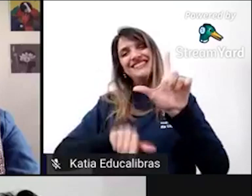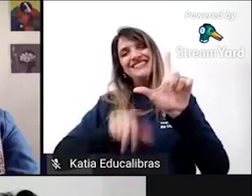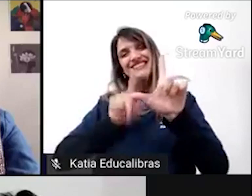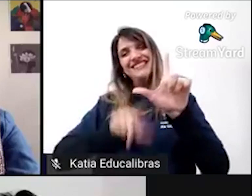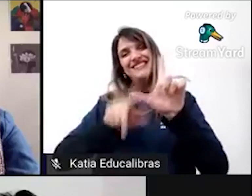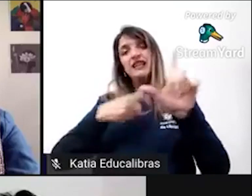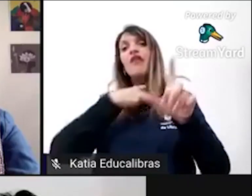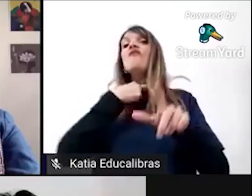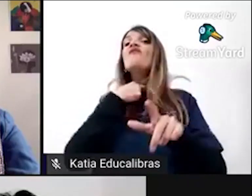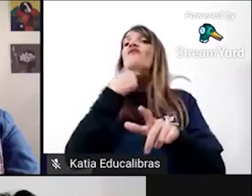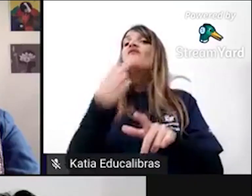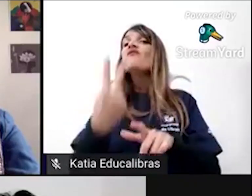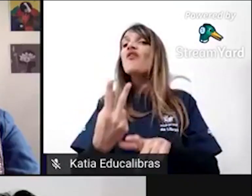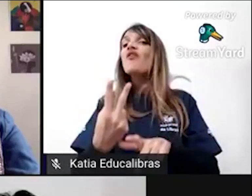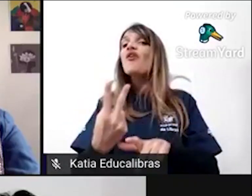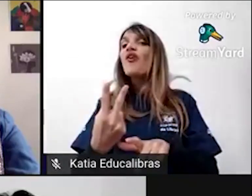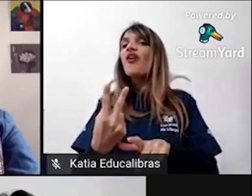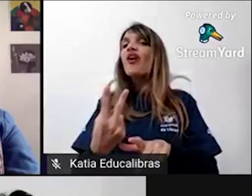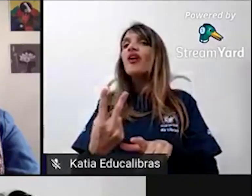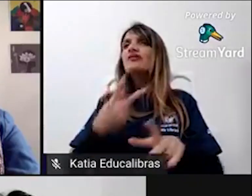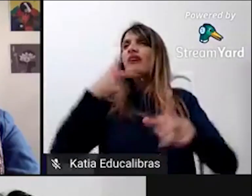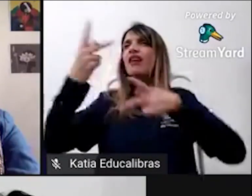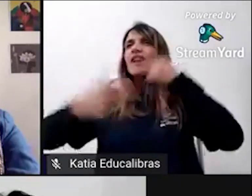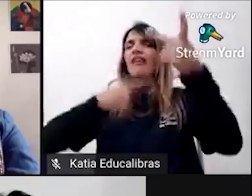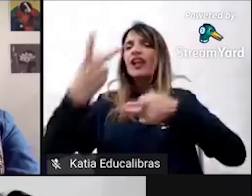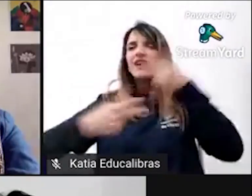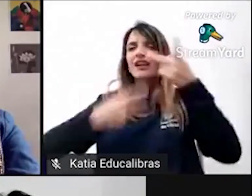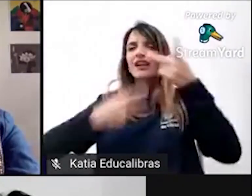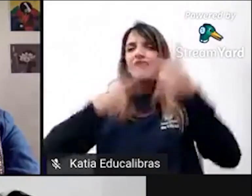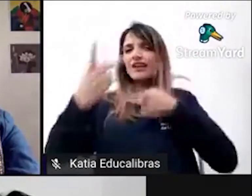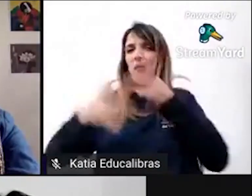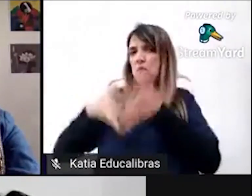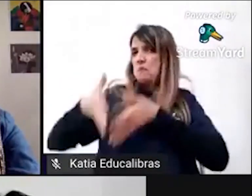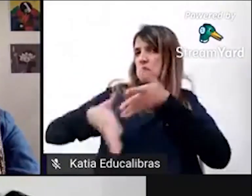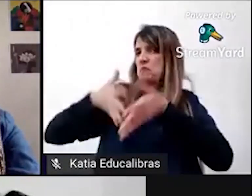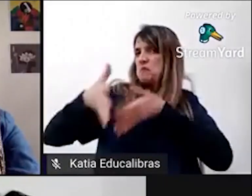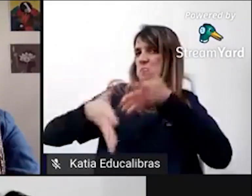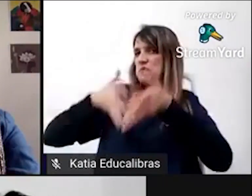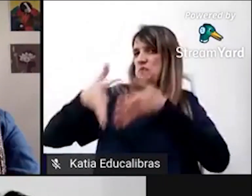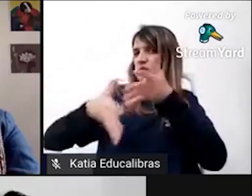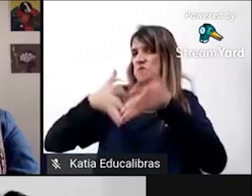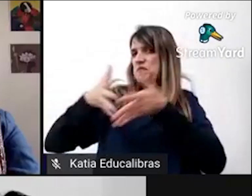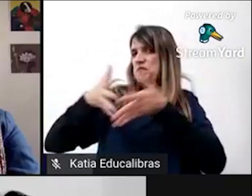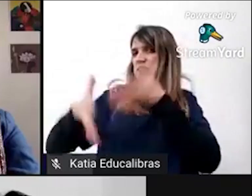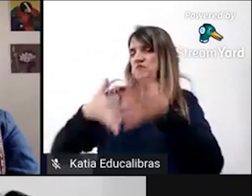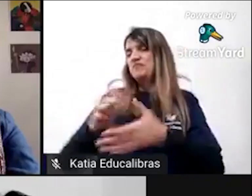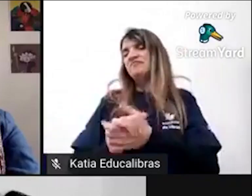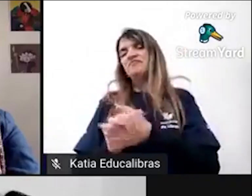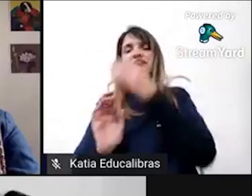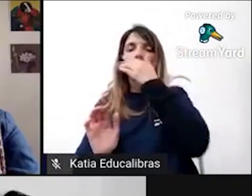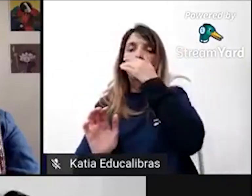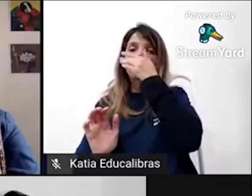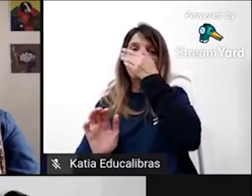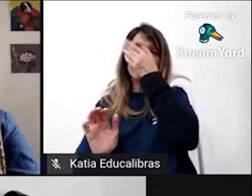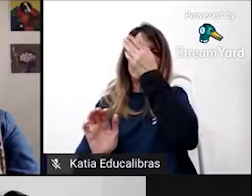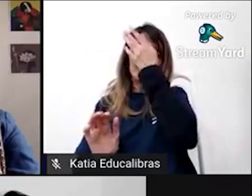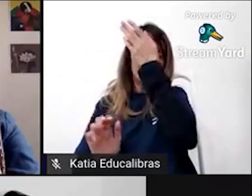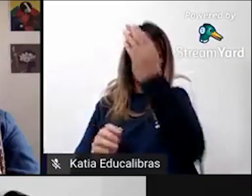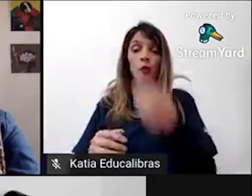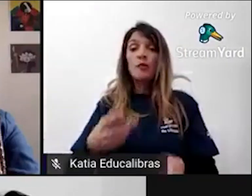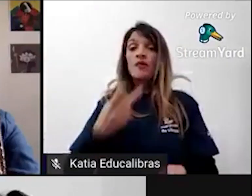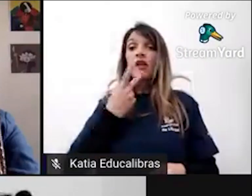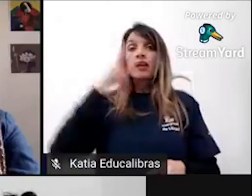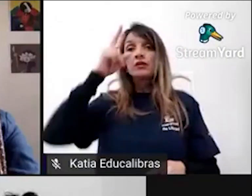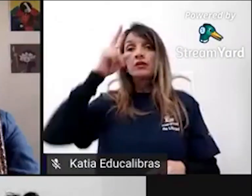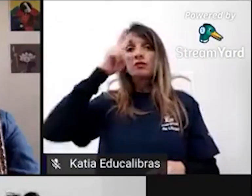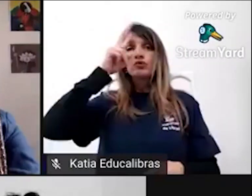colocar as vozes para falarem, as vozes para serem ouvidas. Né? E aí, esse é o tempero. Né? Esse